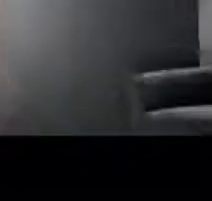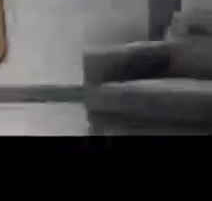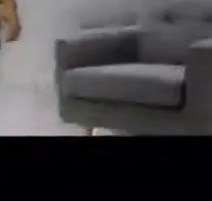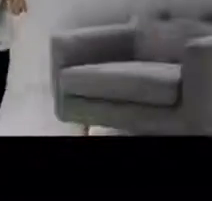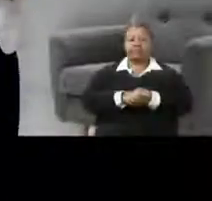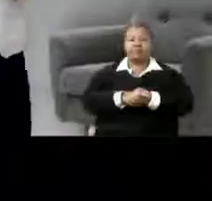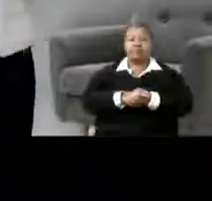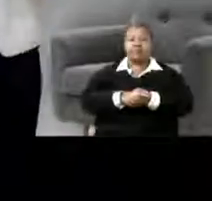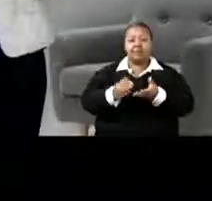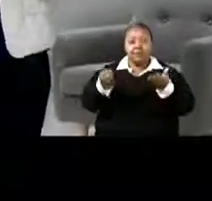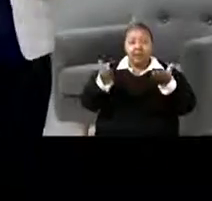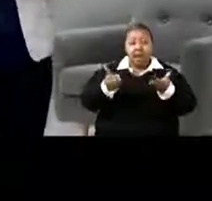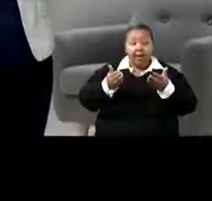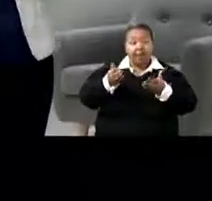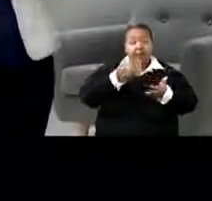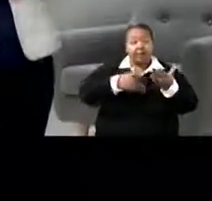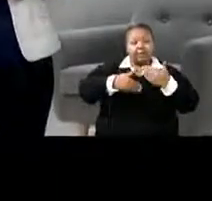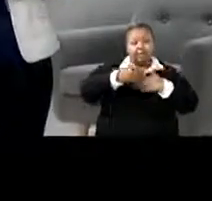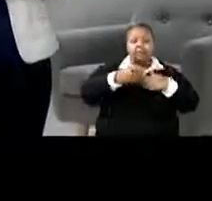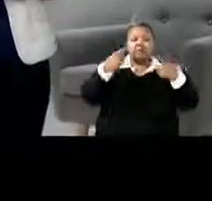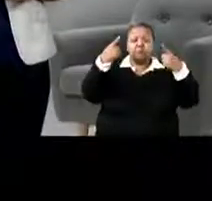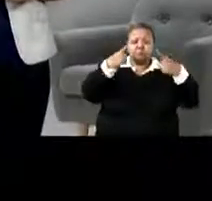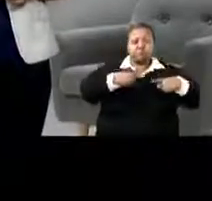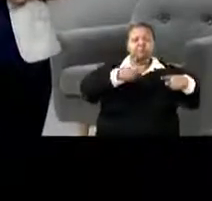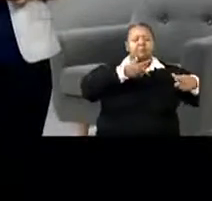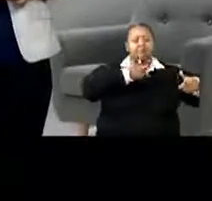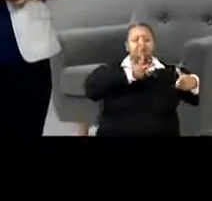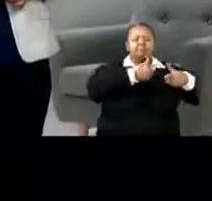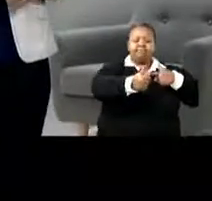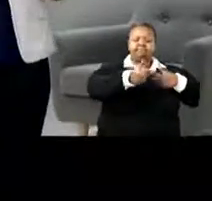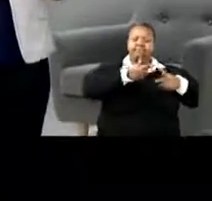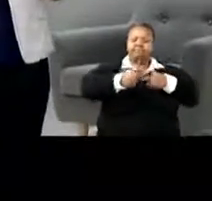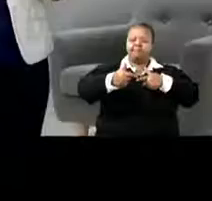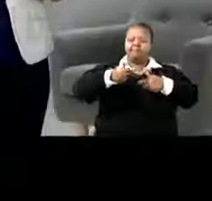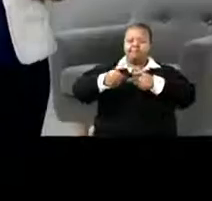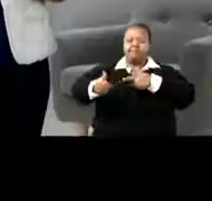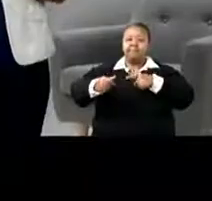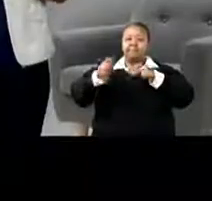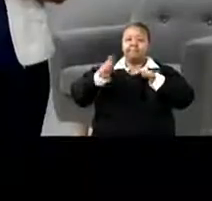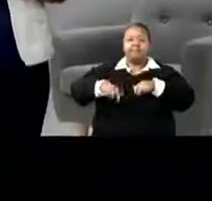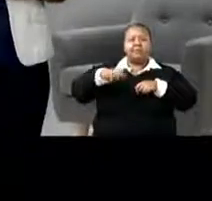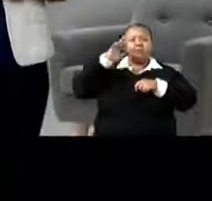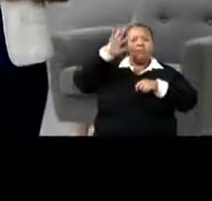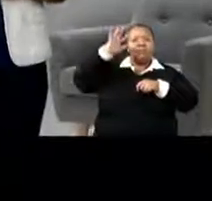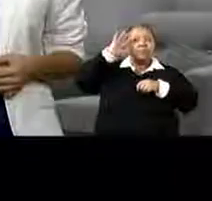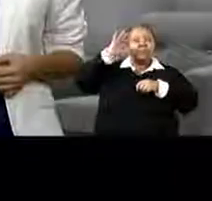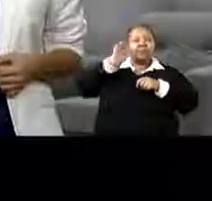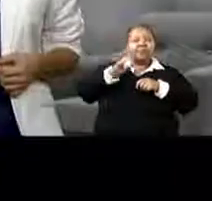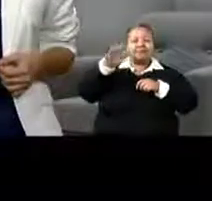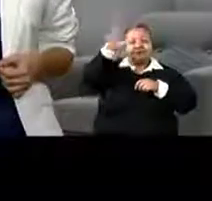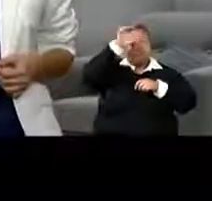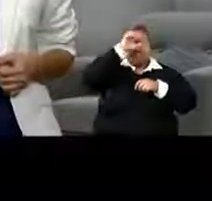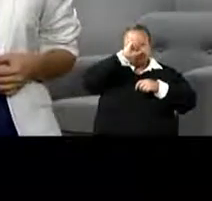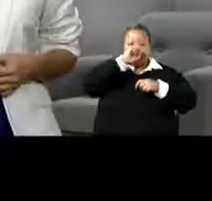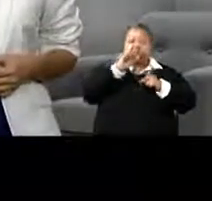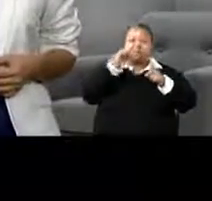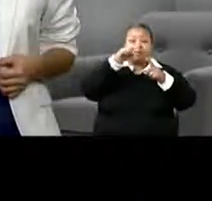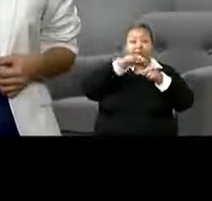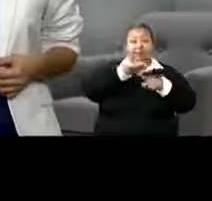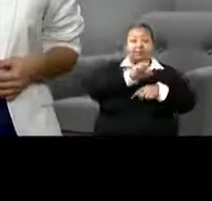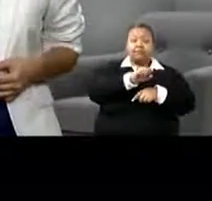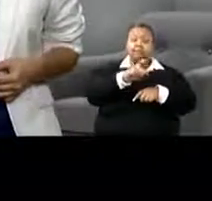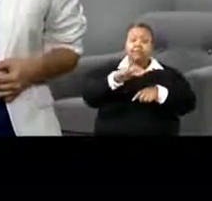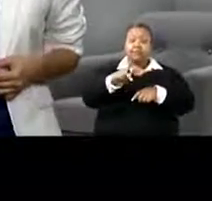e agora que todos os desafios foram concluídas com sucesso é hora de refletir sobre o que foi vista o objetivo da